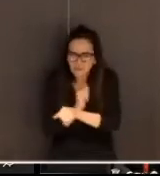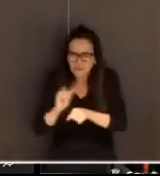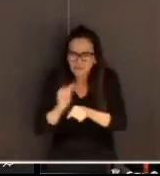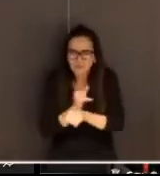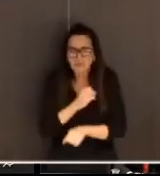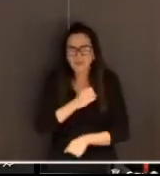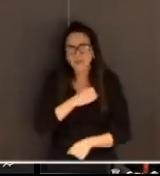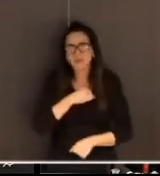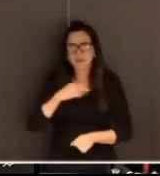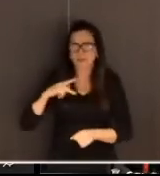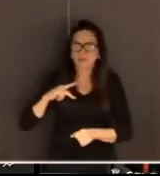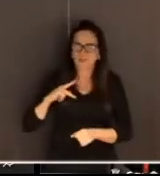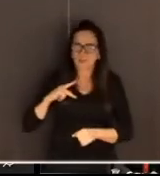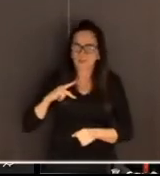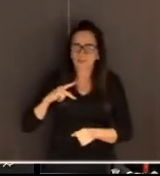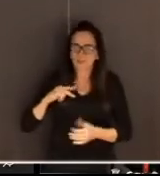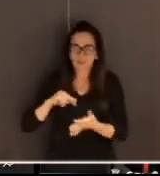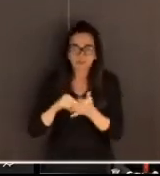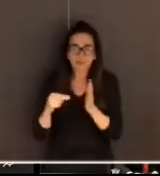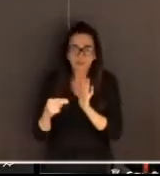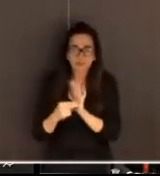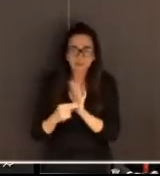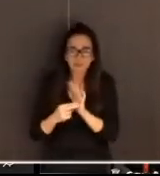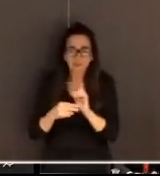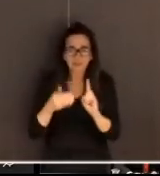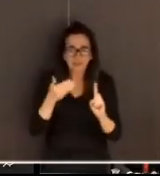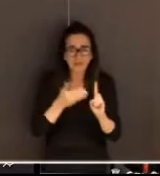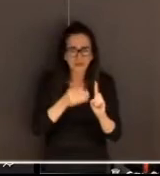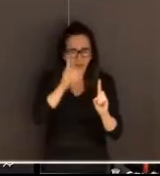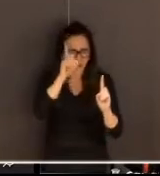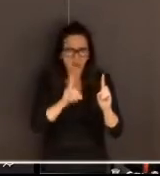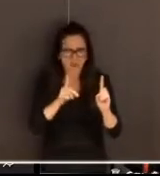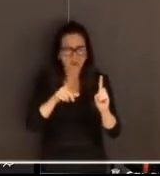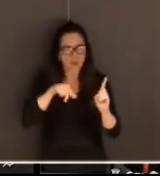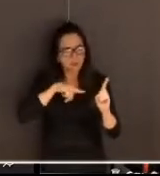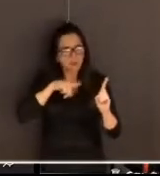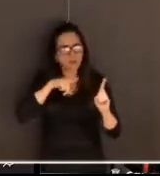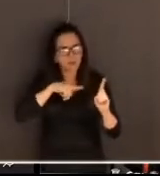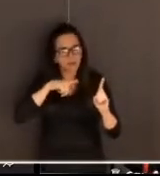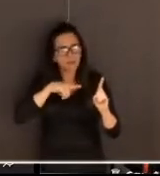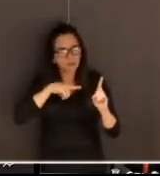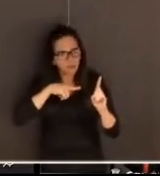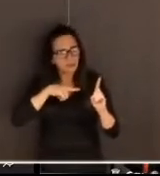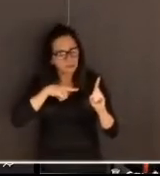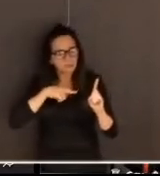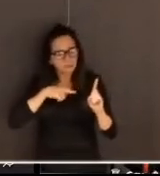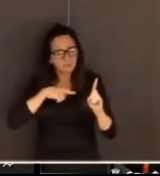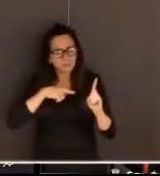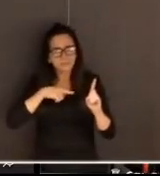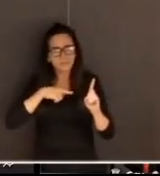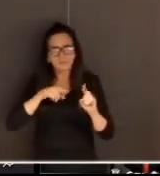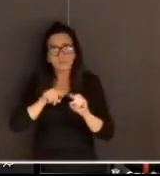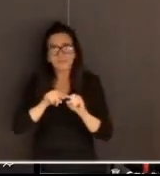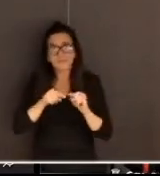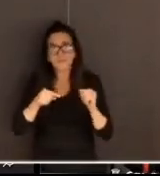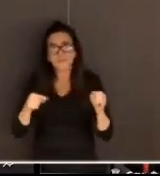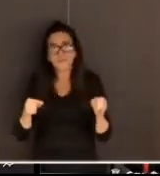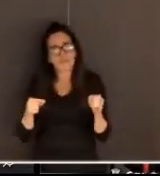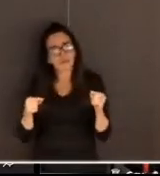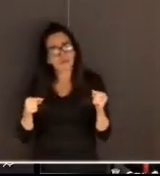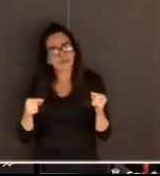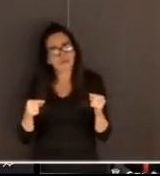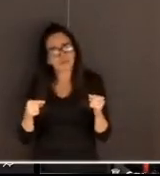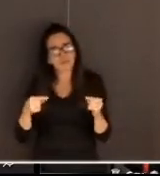Veja, isso não significa que o réu não tem o direito de usar seus trajes civis. Sim, mas cabe